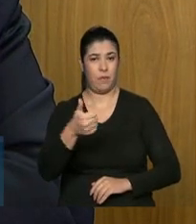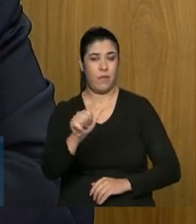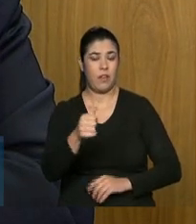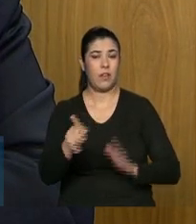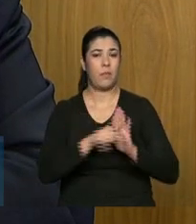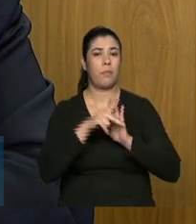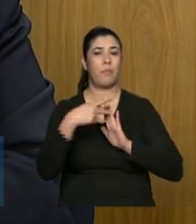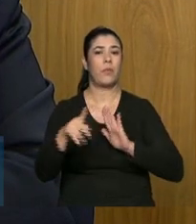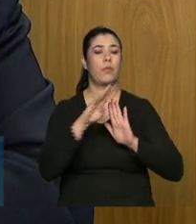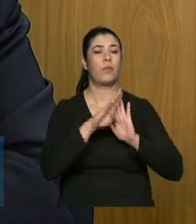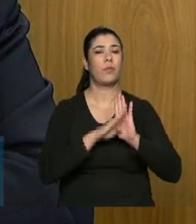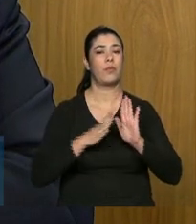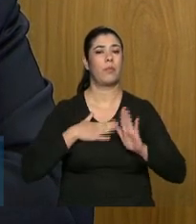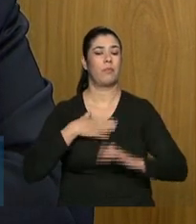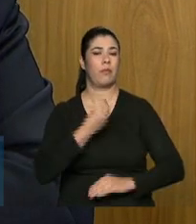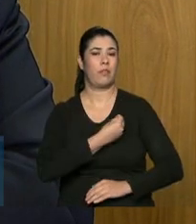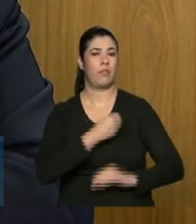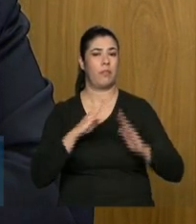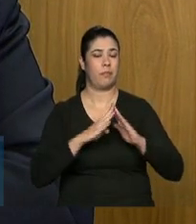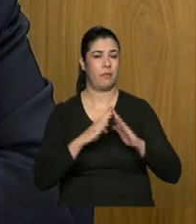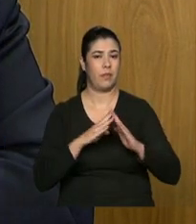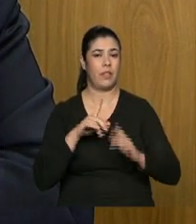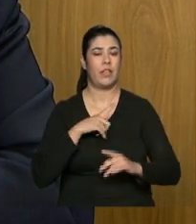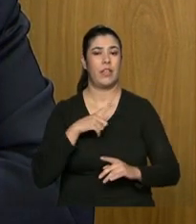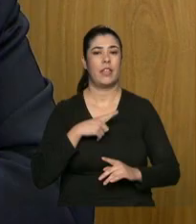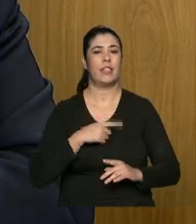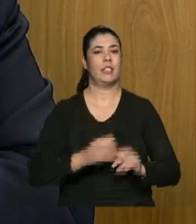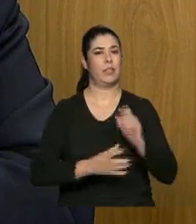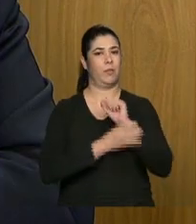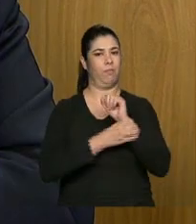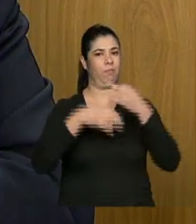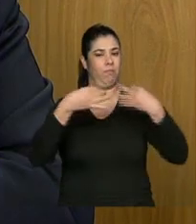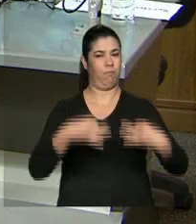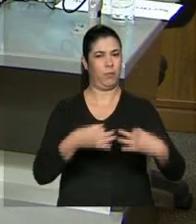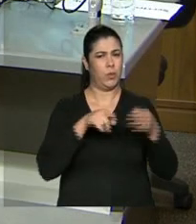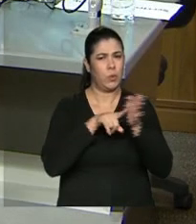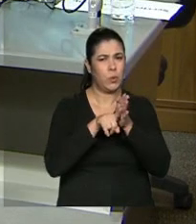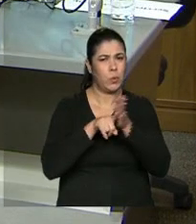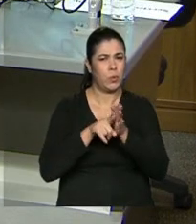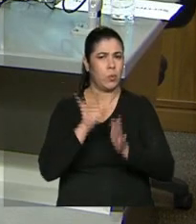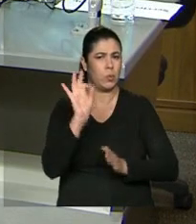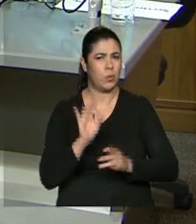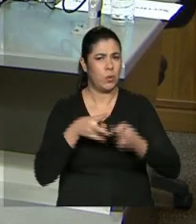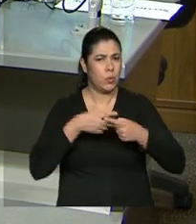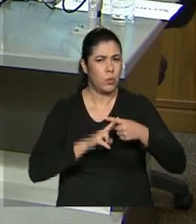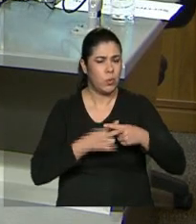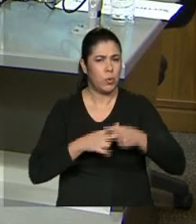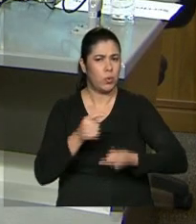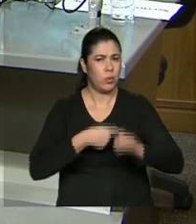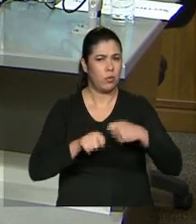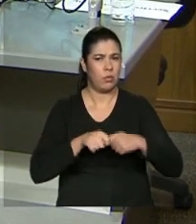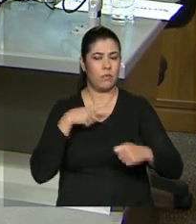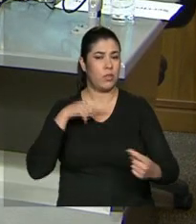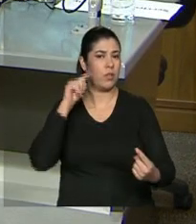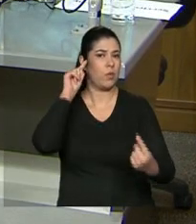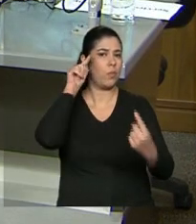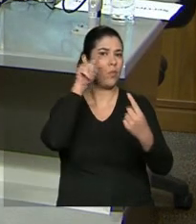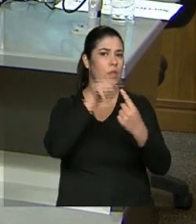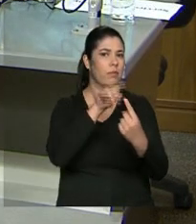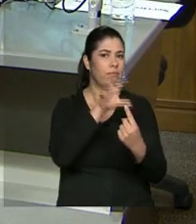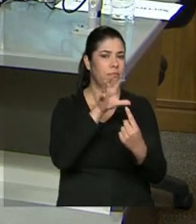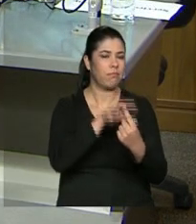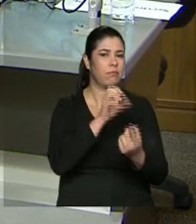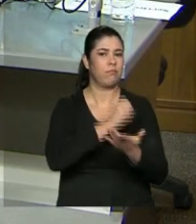balanço do programa Minha Casa Minha Vida e garantiu que o ajuste fiscal não vai atingir a meta de contratação